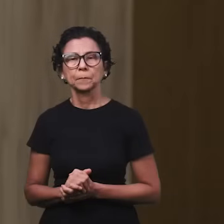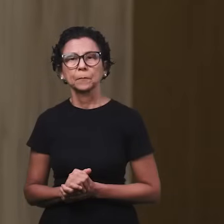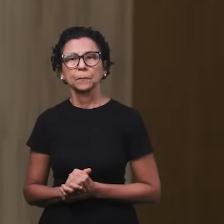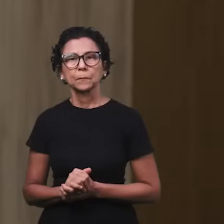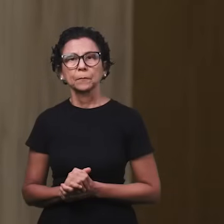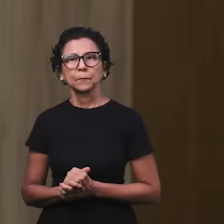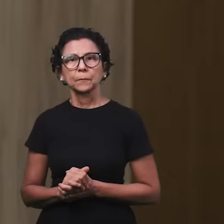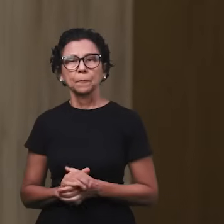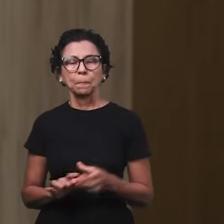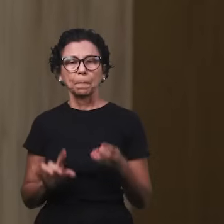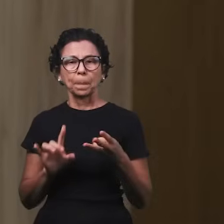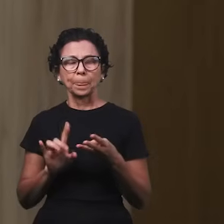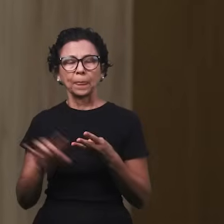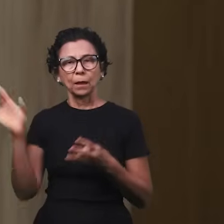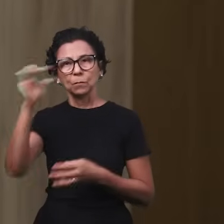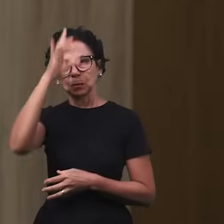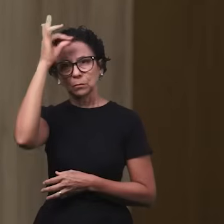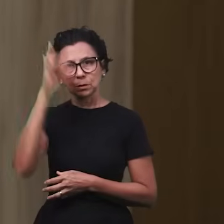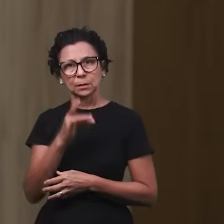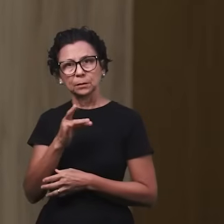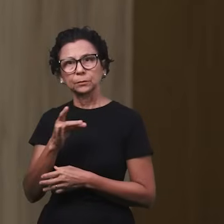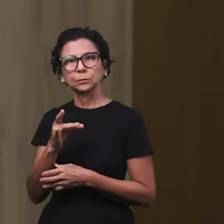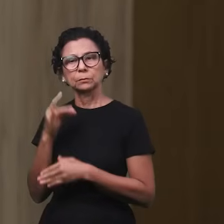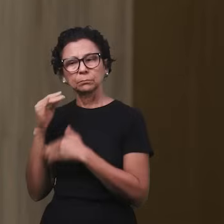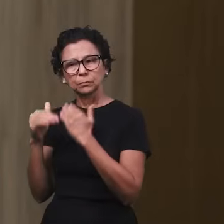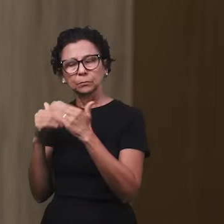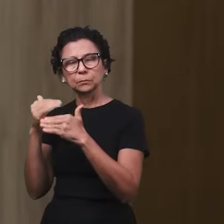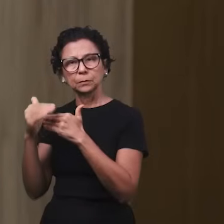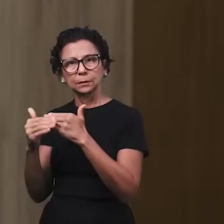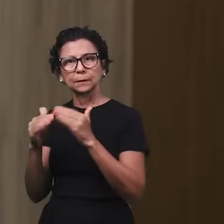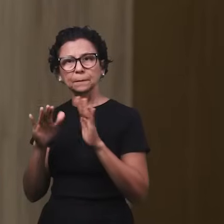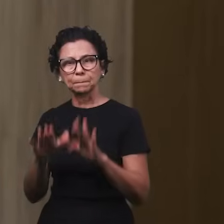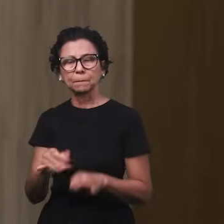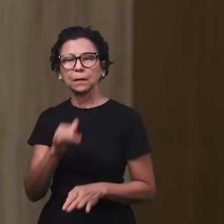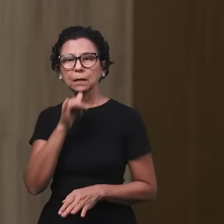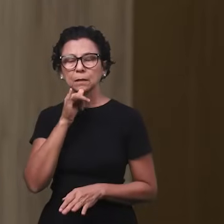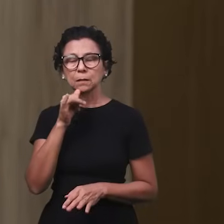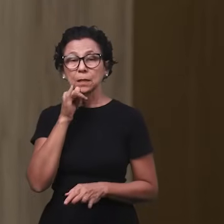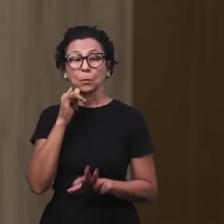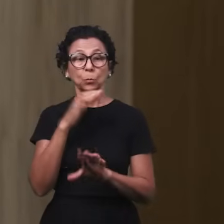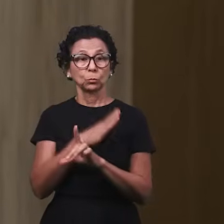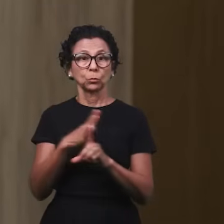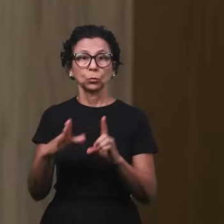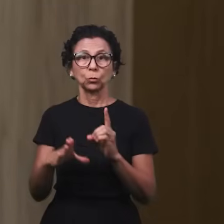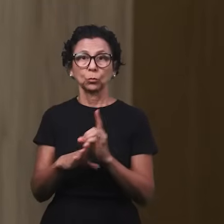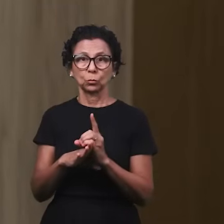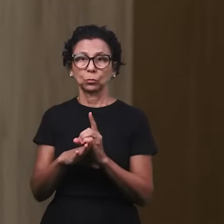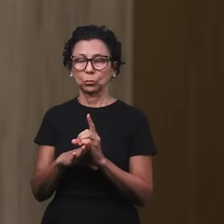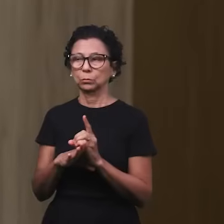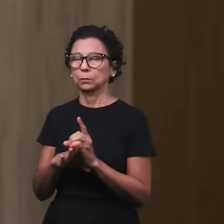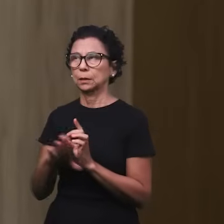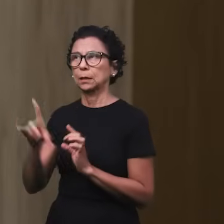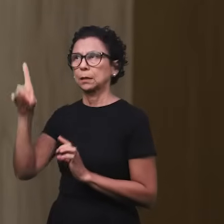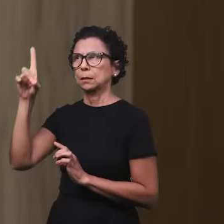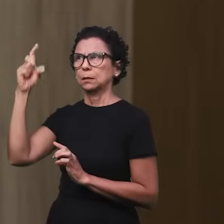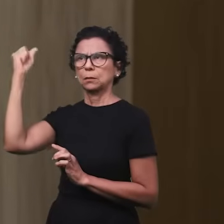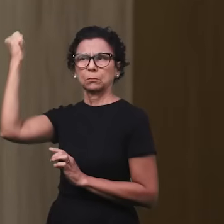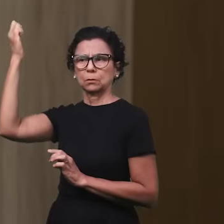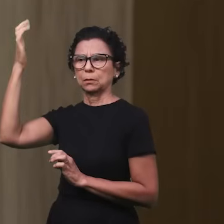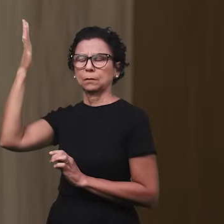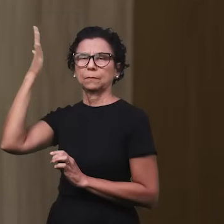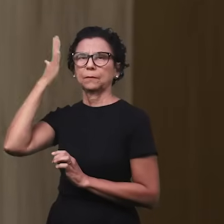O que significa isso? Quando num culto Deus se revela à igreja, ou através